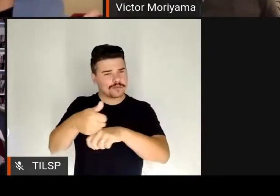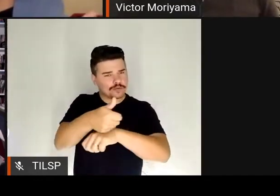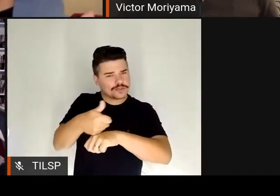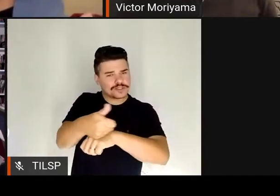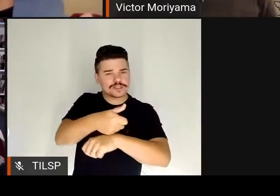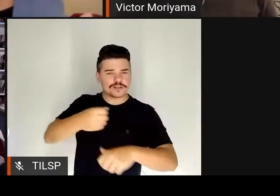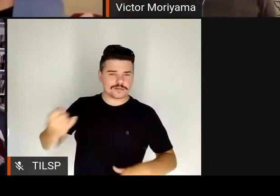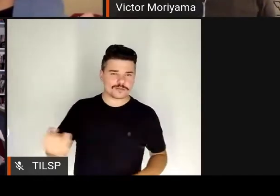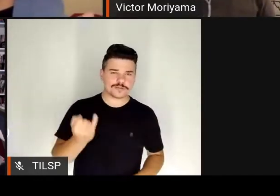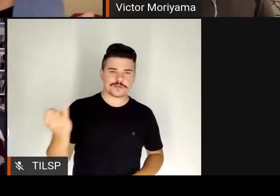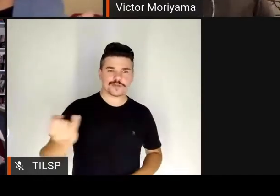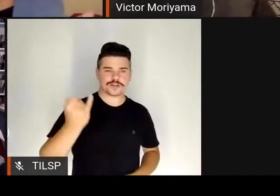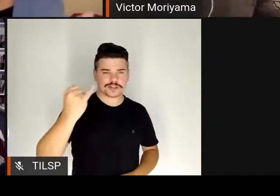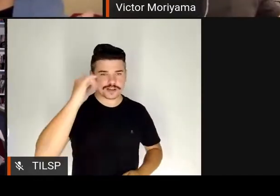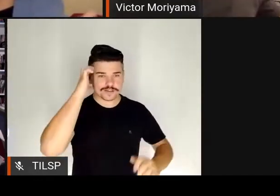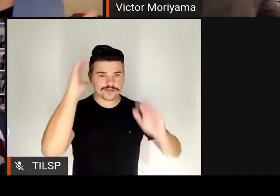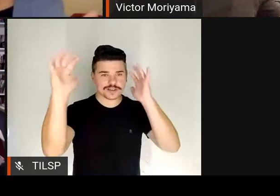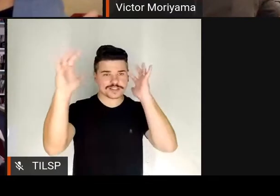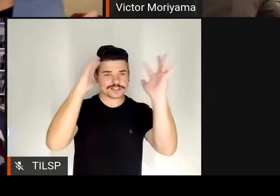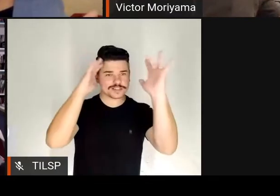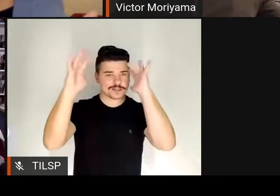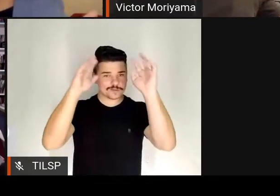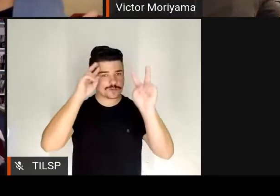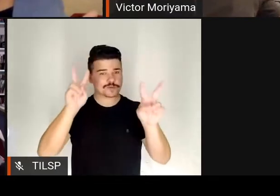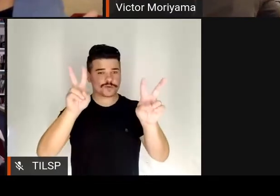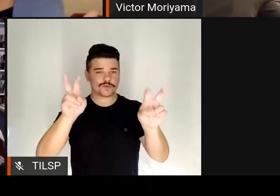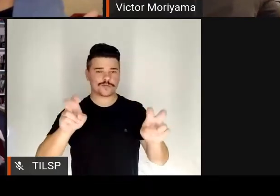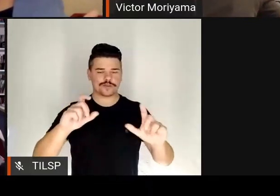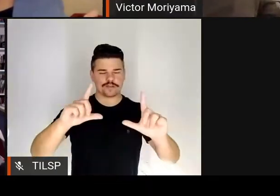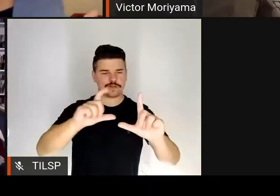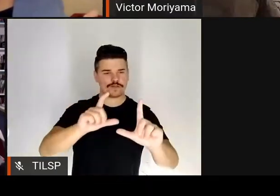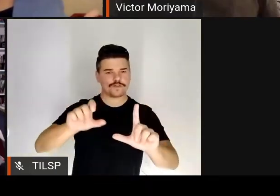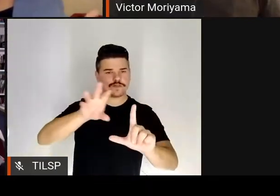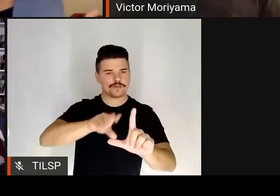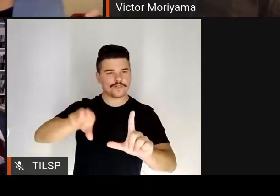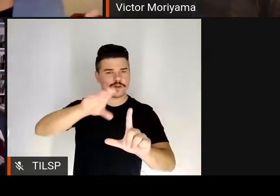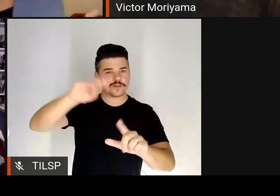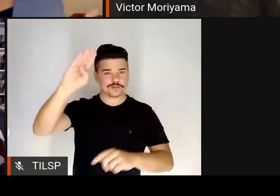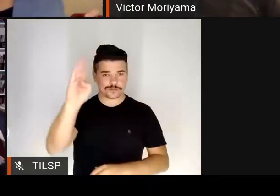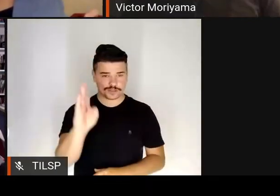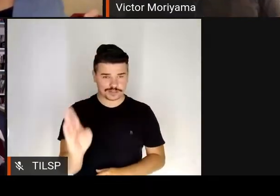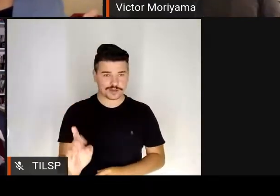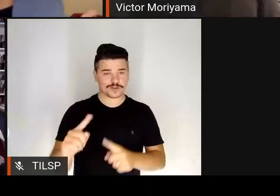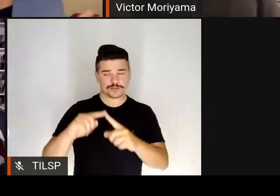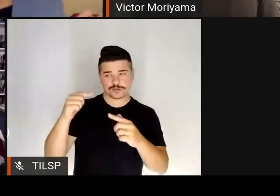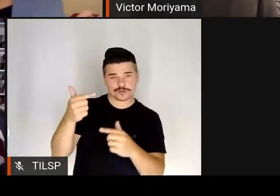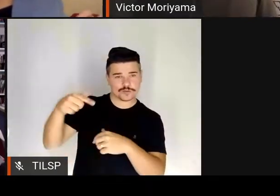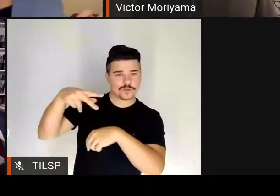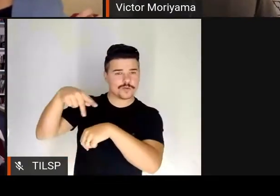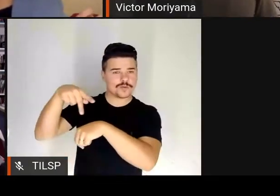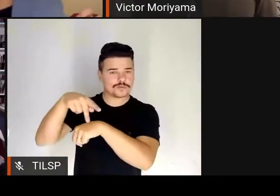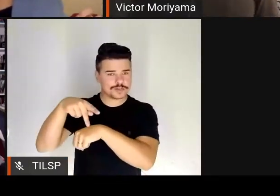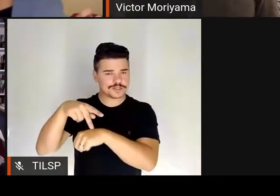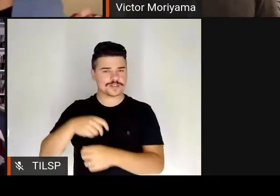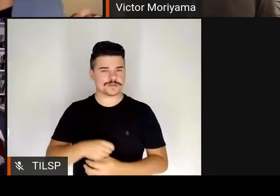relevante para a reflexão sobre a fotografia brasileira e a fotografia internacional. Também Victor Moriyama,